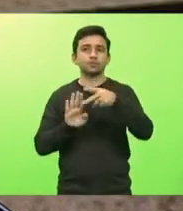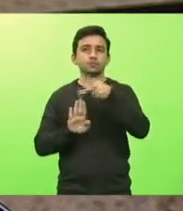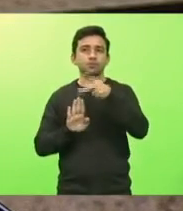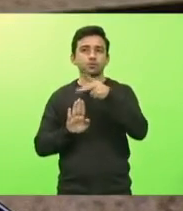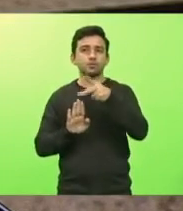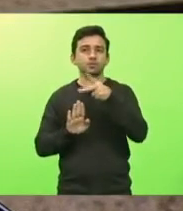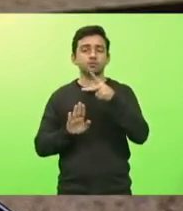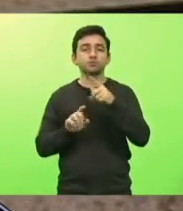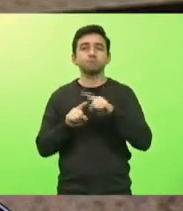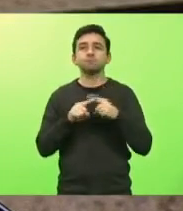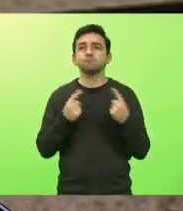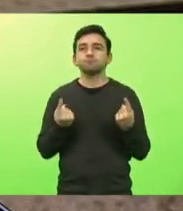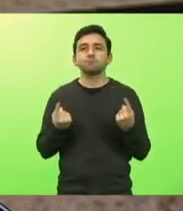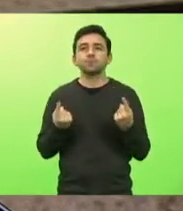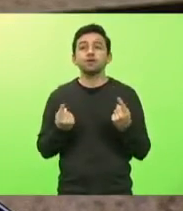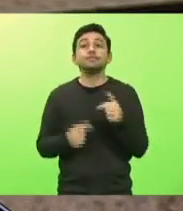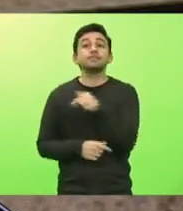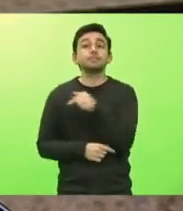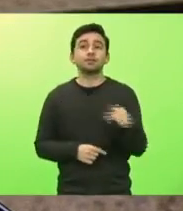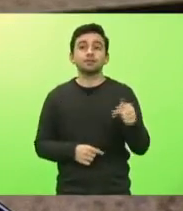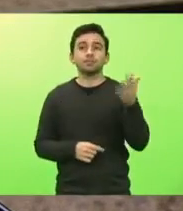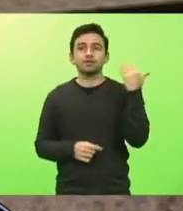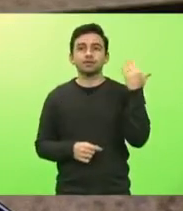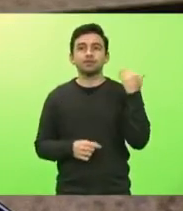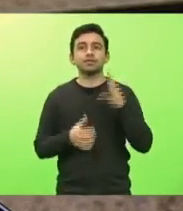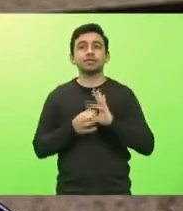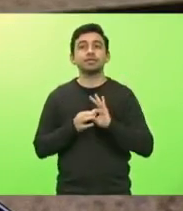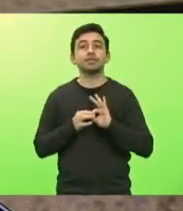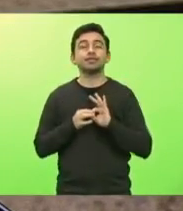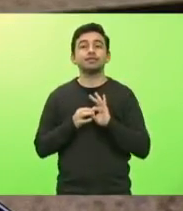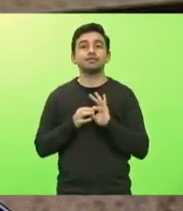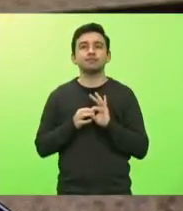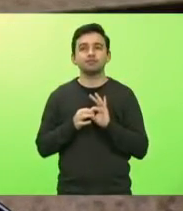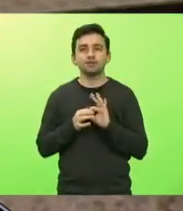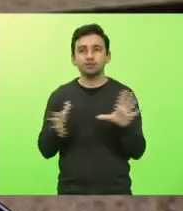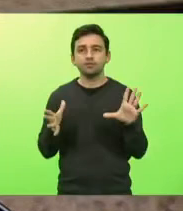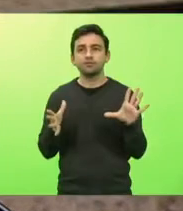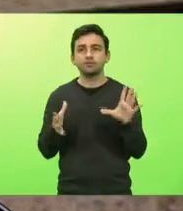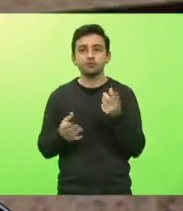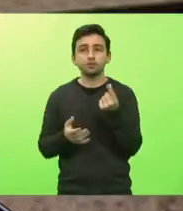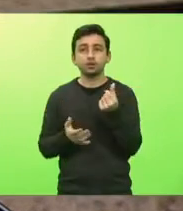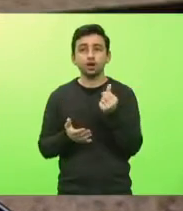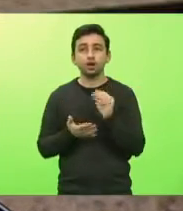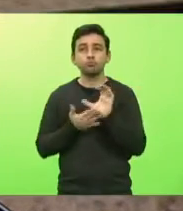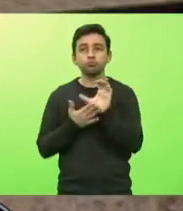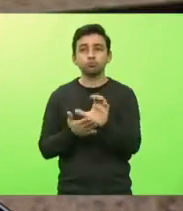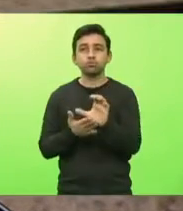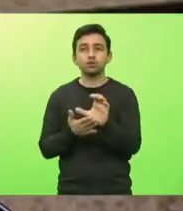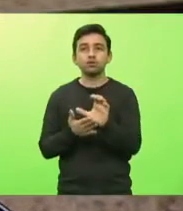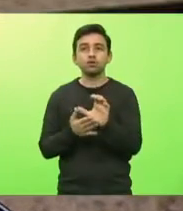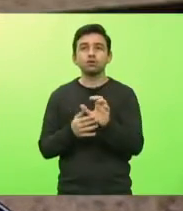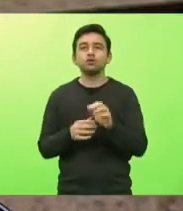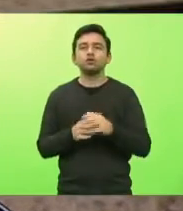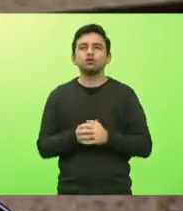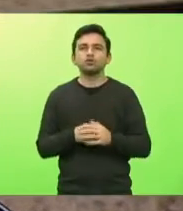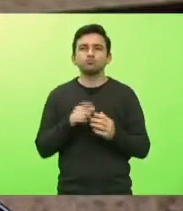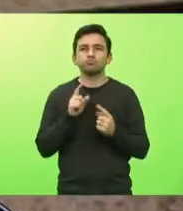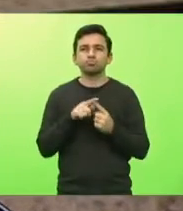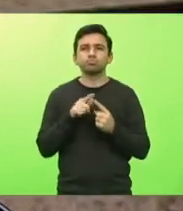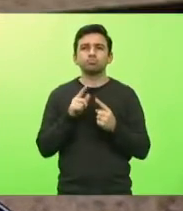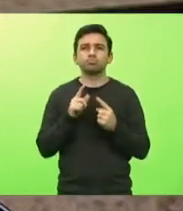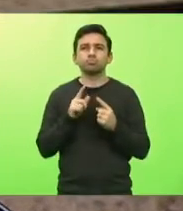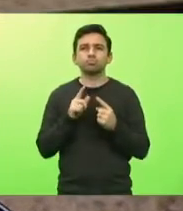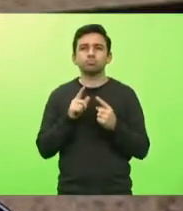que pareça, semana passada, então, foi liberado esses recursos, que estavam um, dois, até